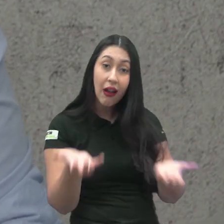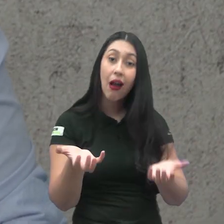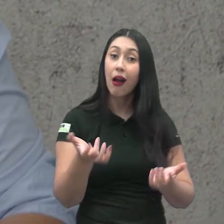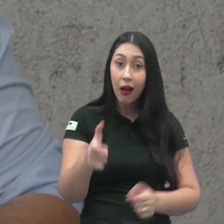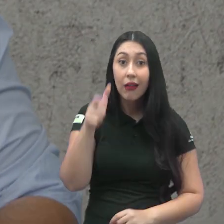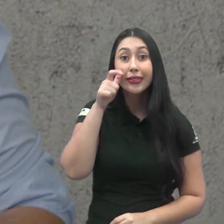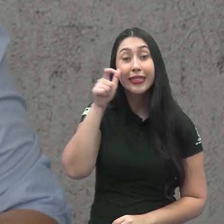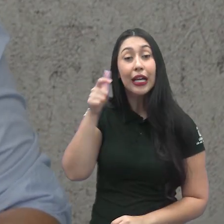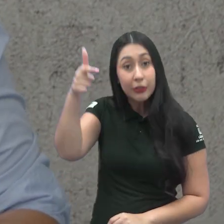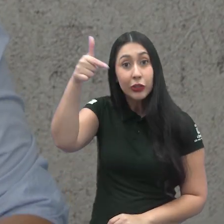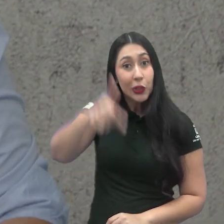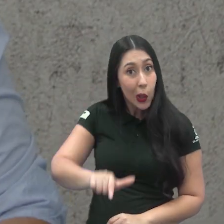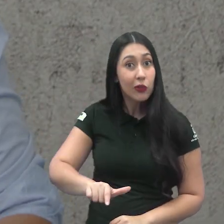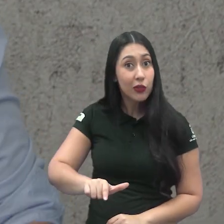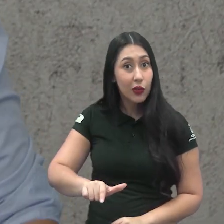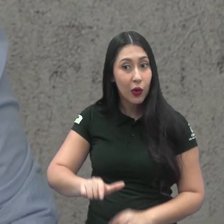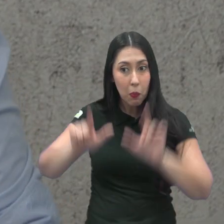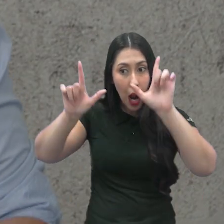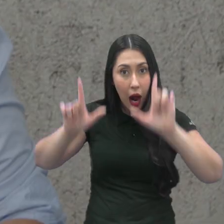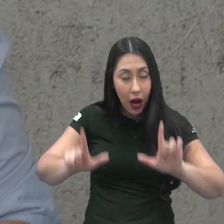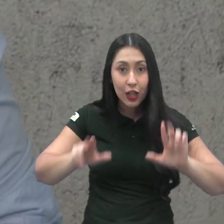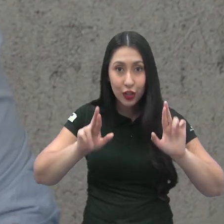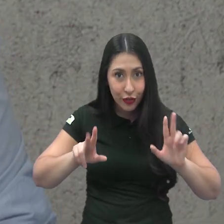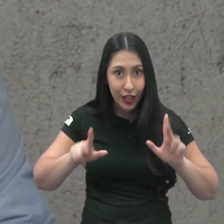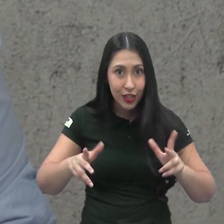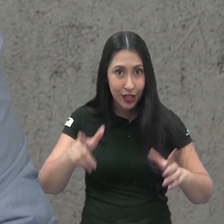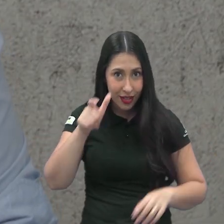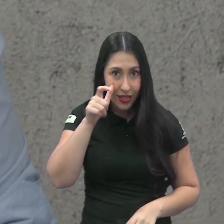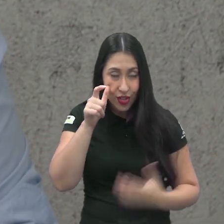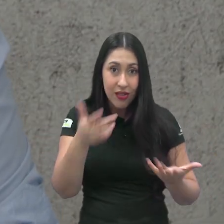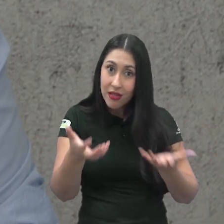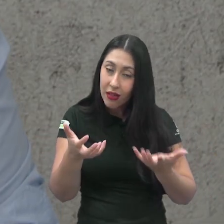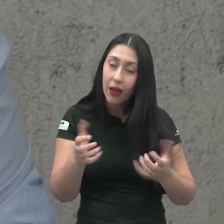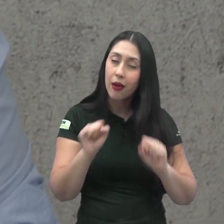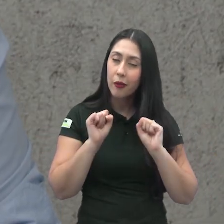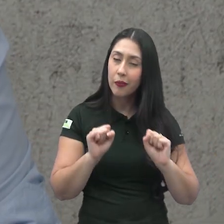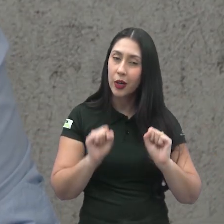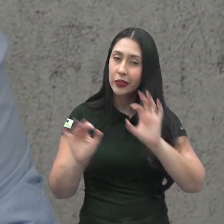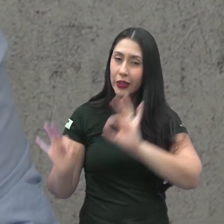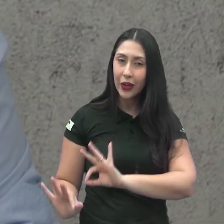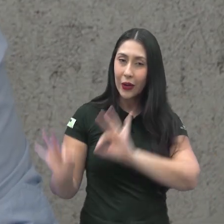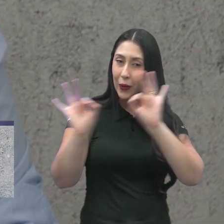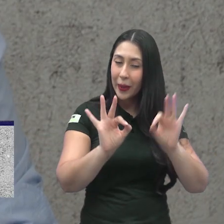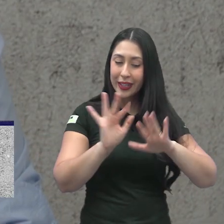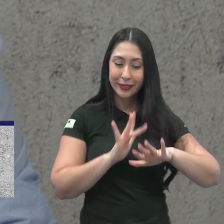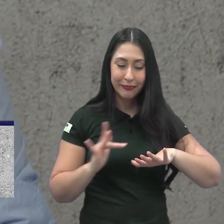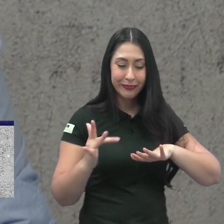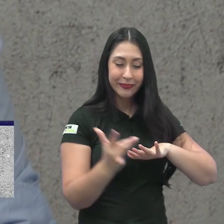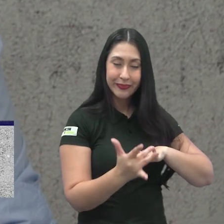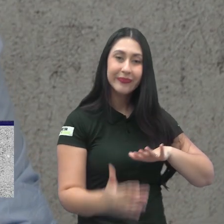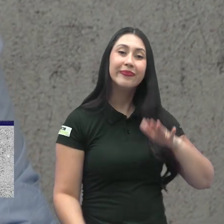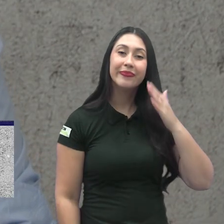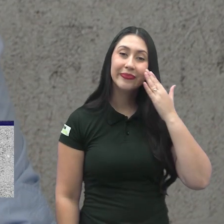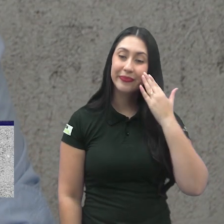né, acompanhar, se interessou por esse programa, quer acompanhar os episódios, você pode também acompanhar pelas redes sociais da